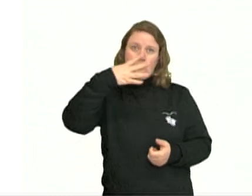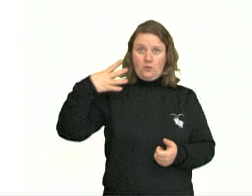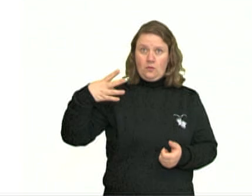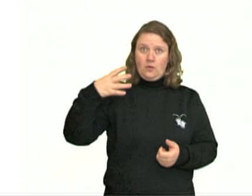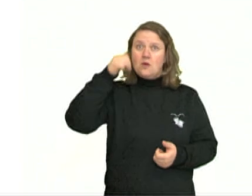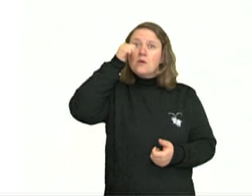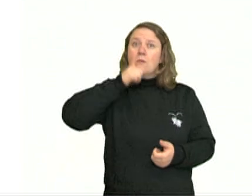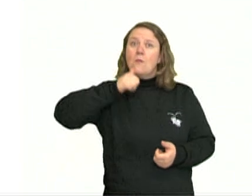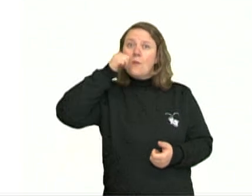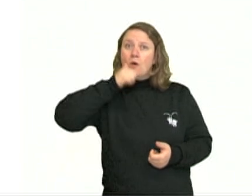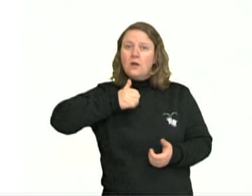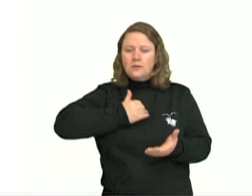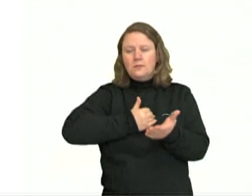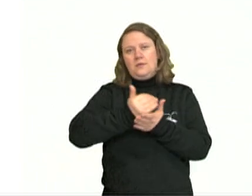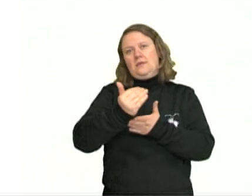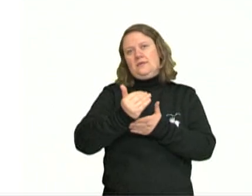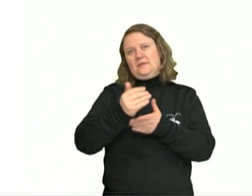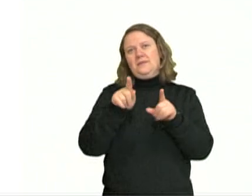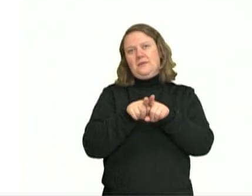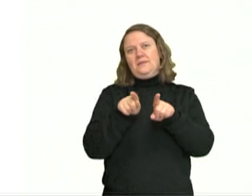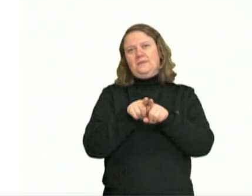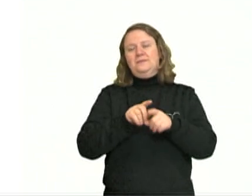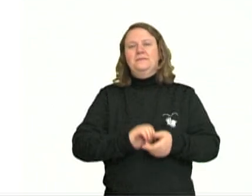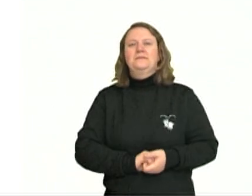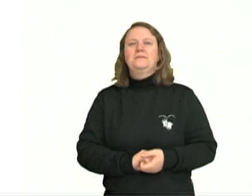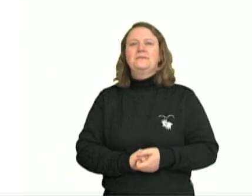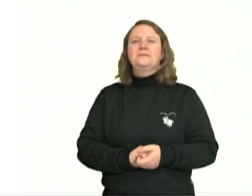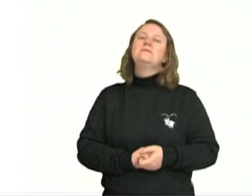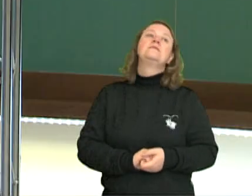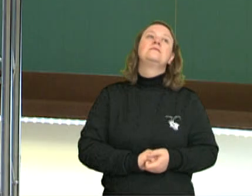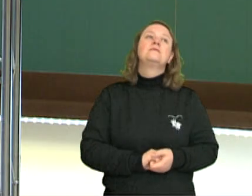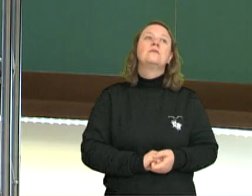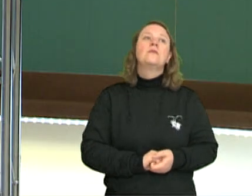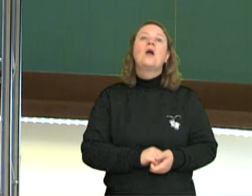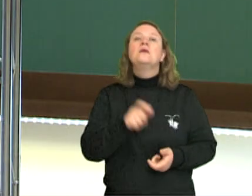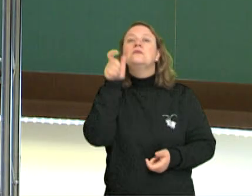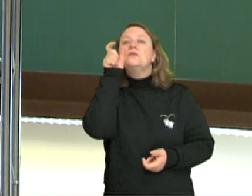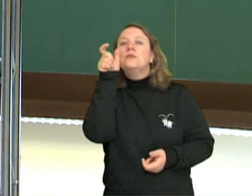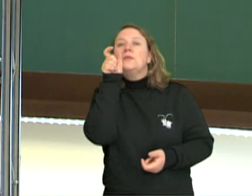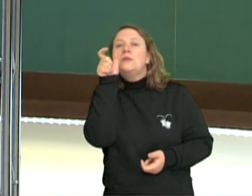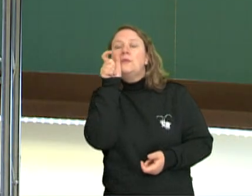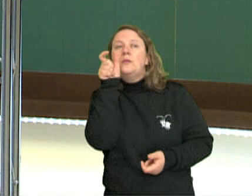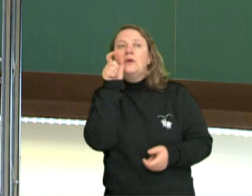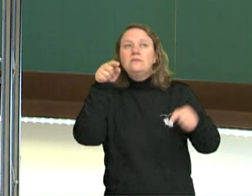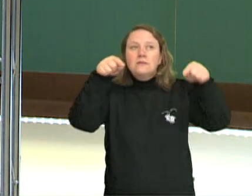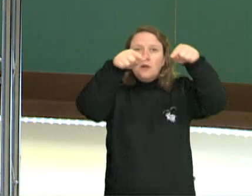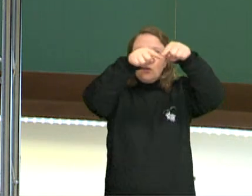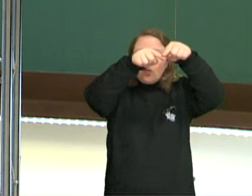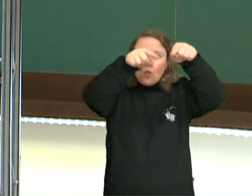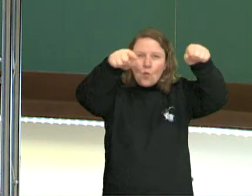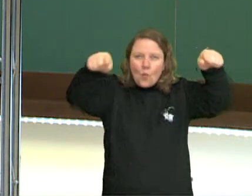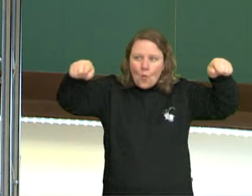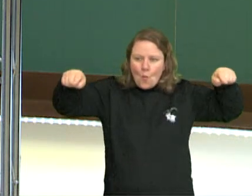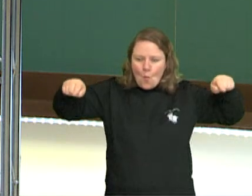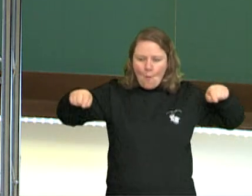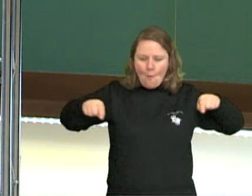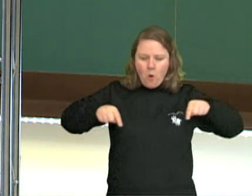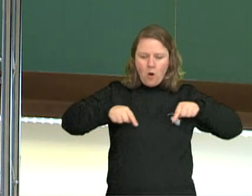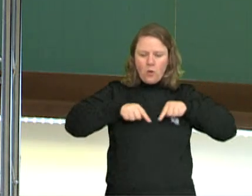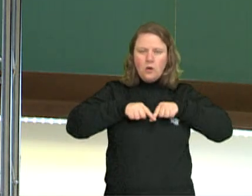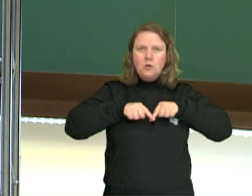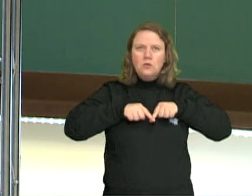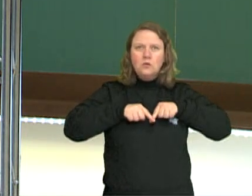entraram na luta livre. Vamos ver um pouquinho sobre a área de combate desta